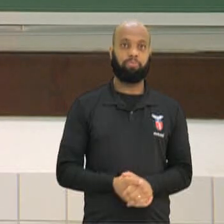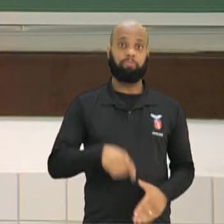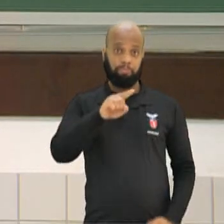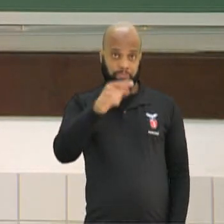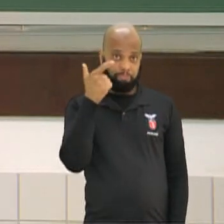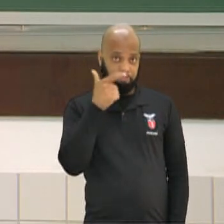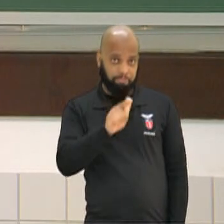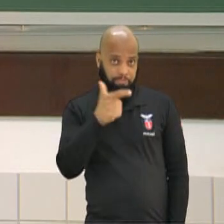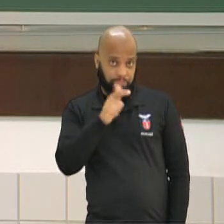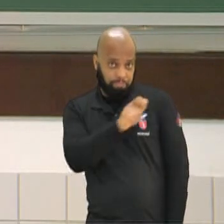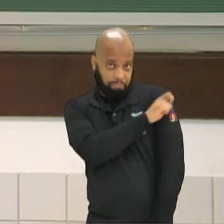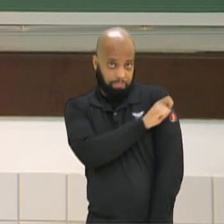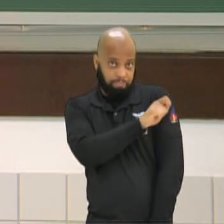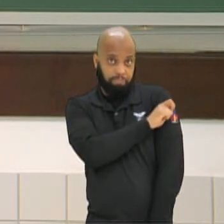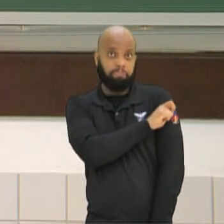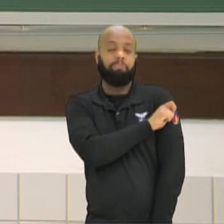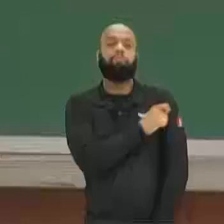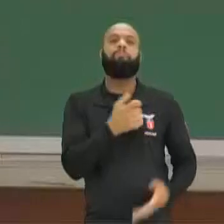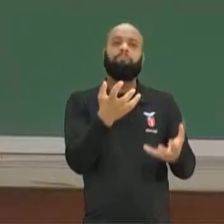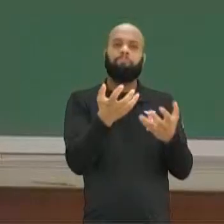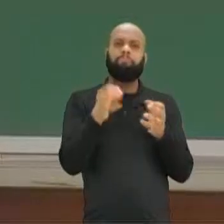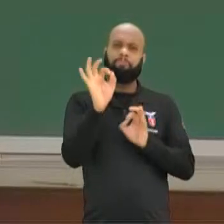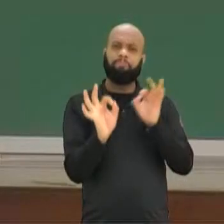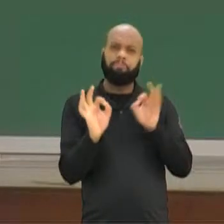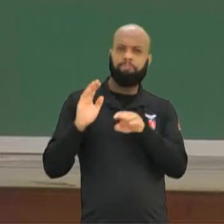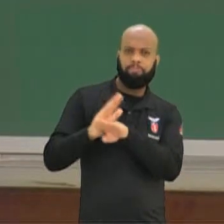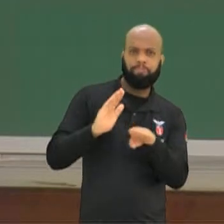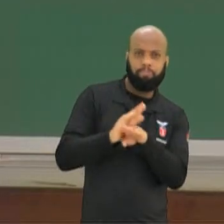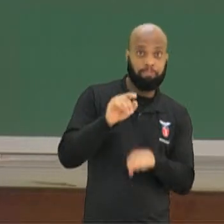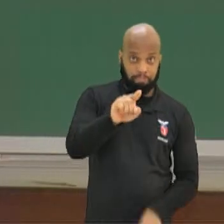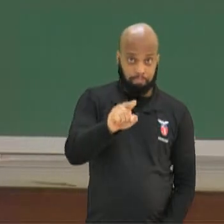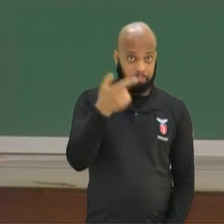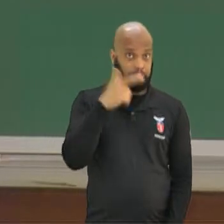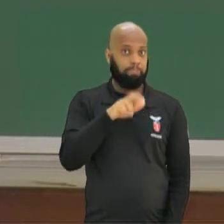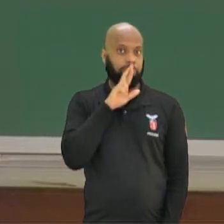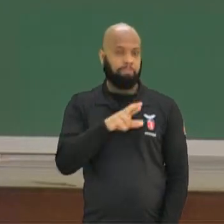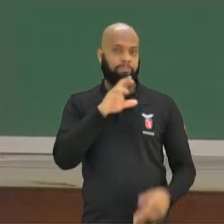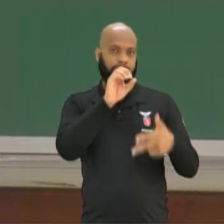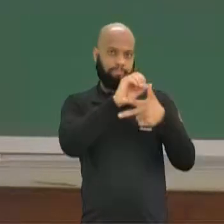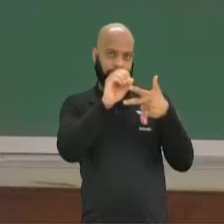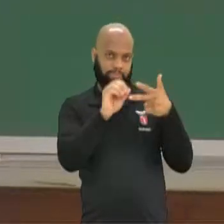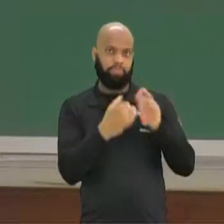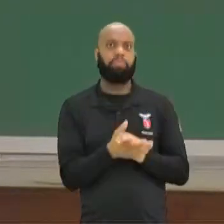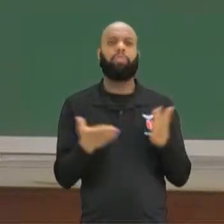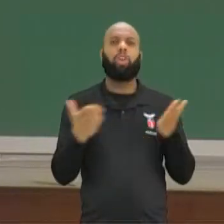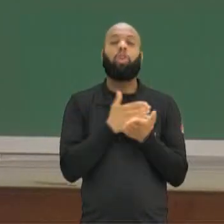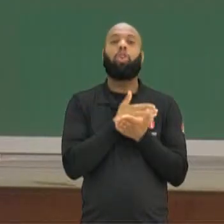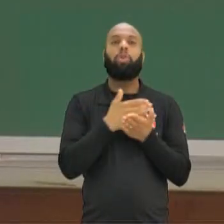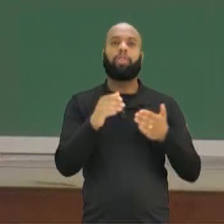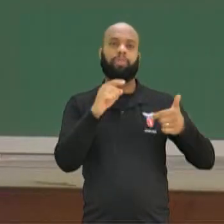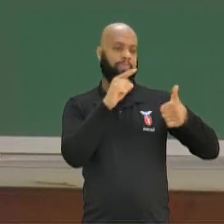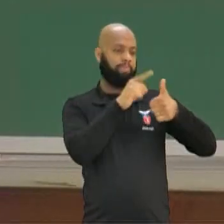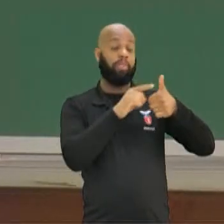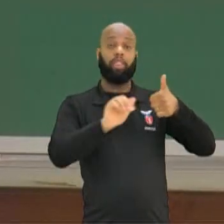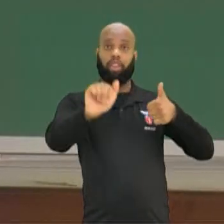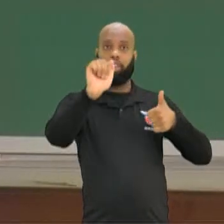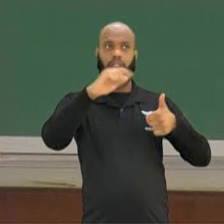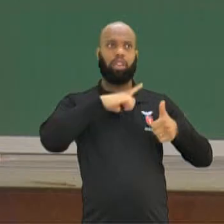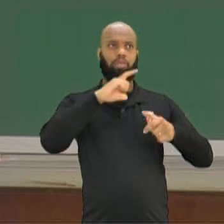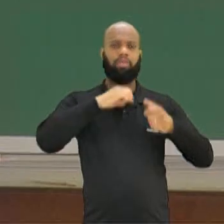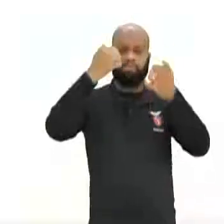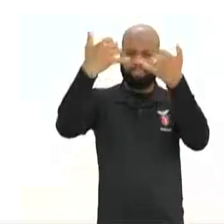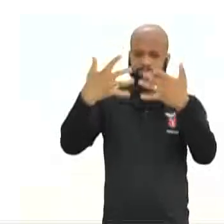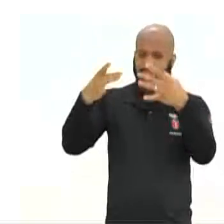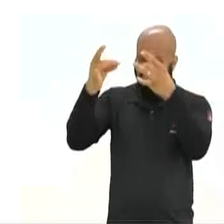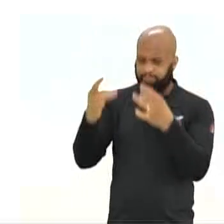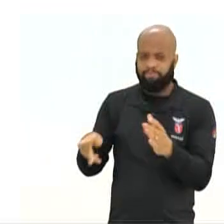Conseguiram, meus amigos? Eu quero deixar vocês muito bem preparados para o Enem. Vamos lá. Comecemos pela letra A. A descrição minuciosa